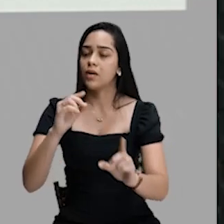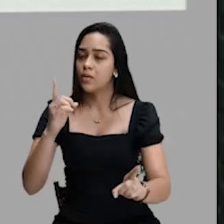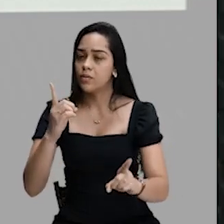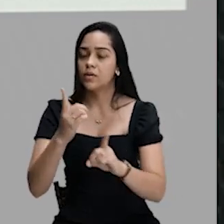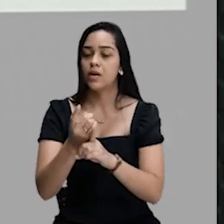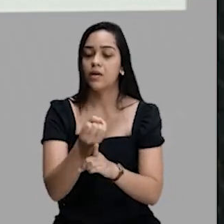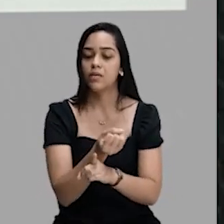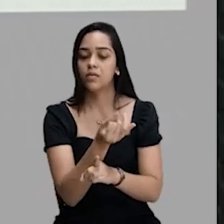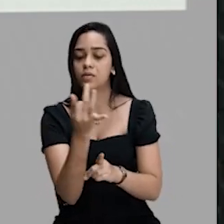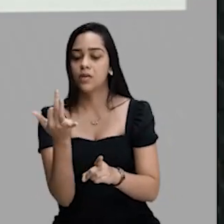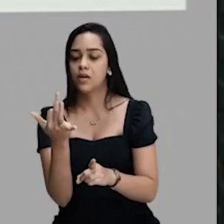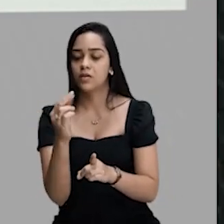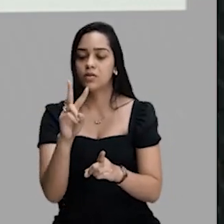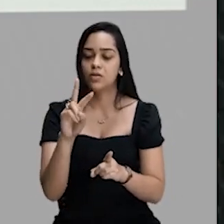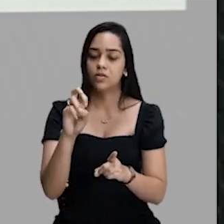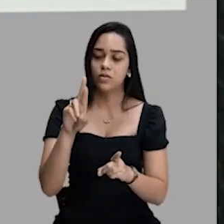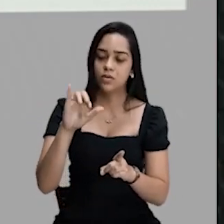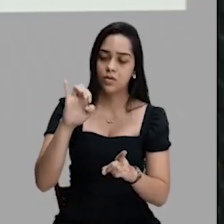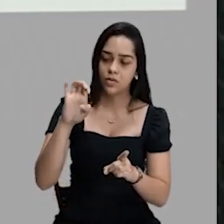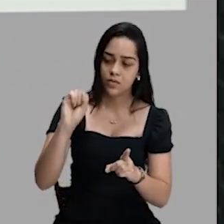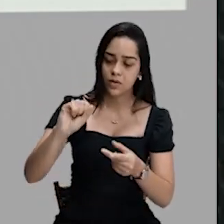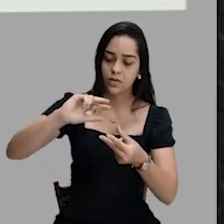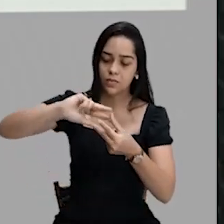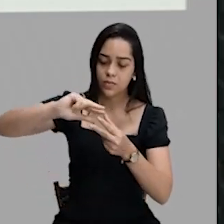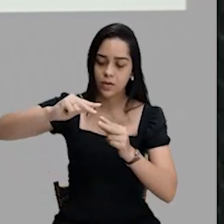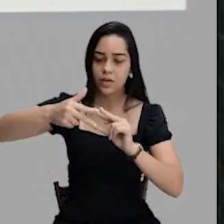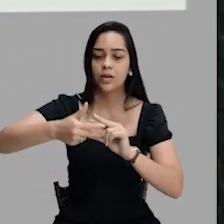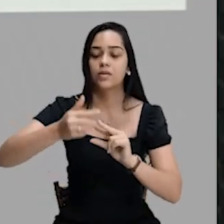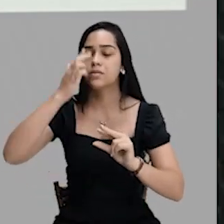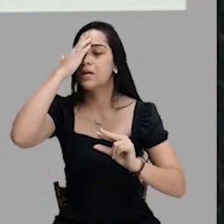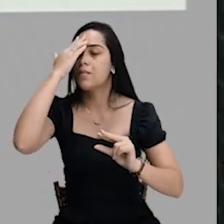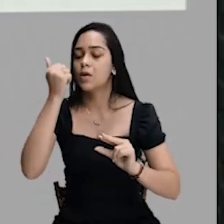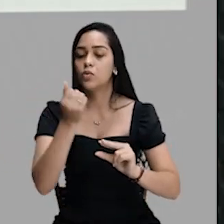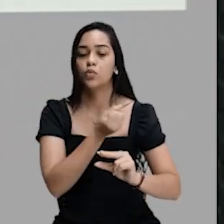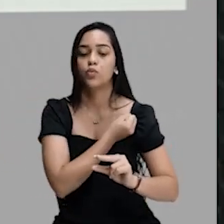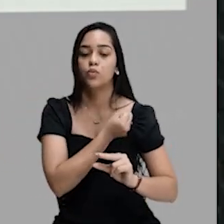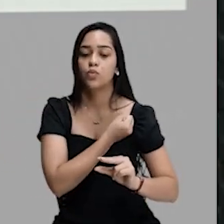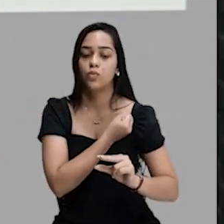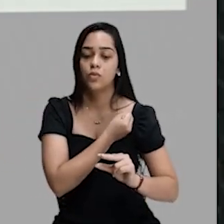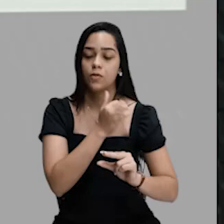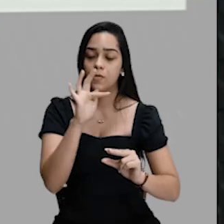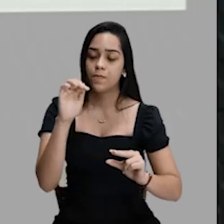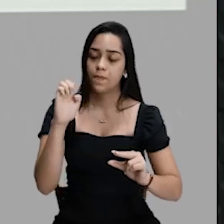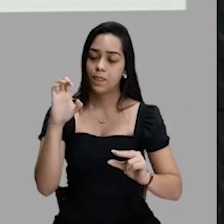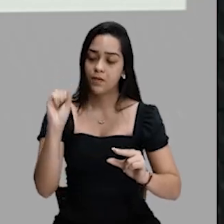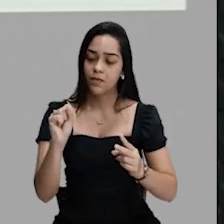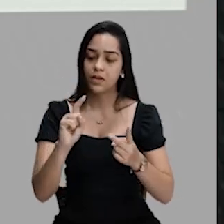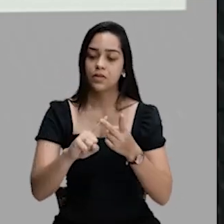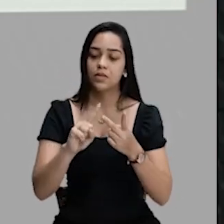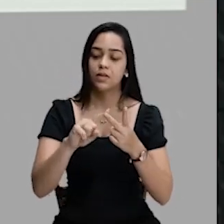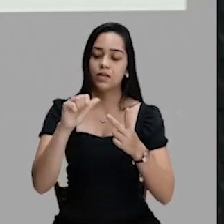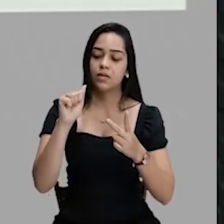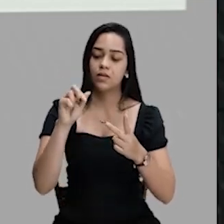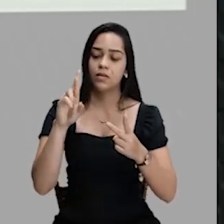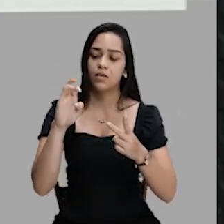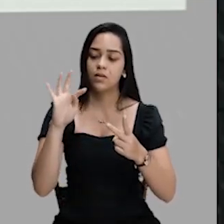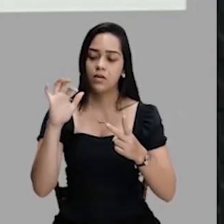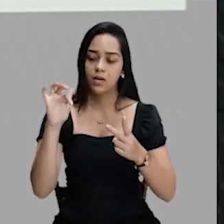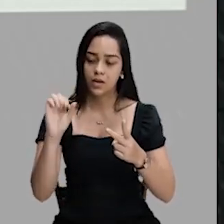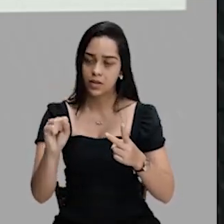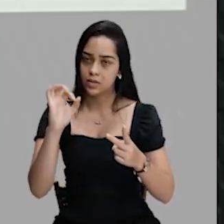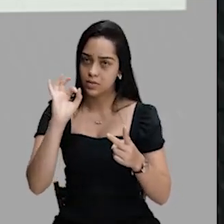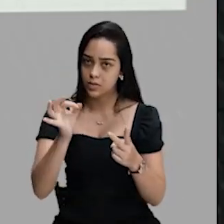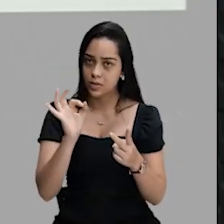encontrar a quantidade de vértices do poliedro, né? Sabendo o número de faces e o número de arestas.